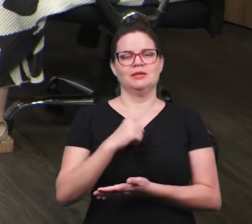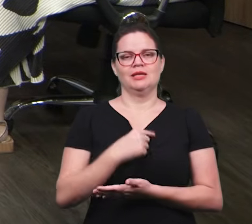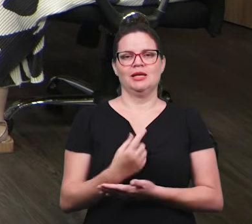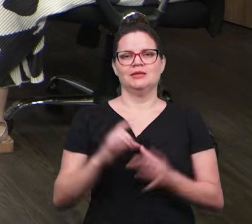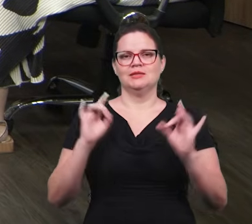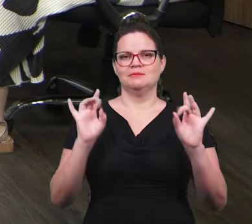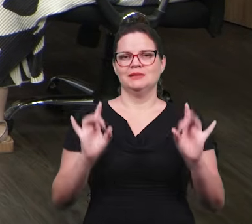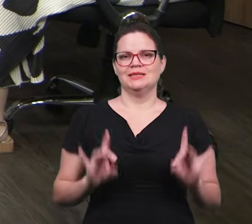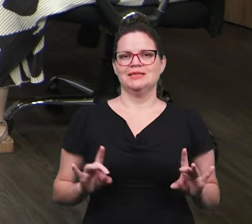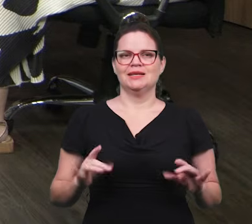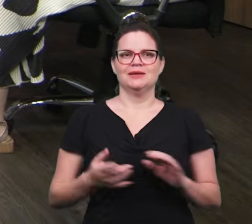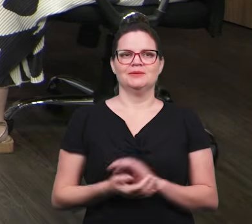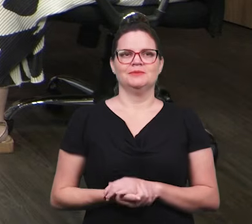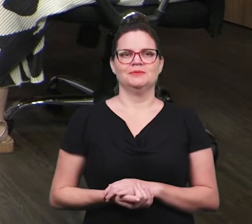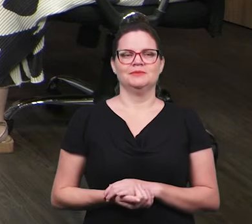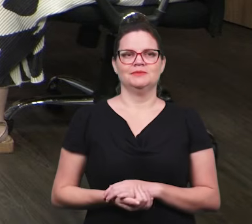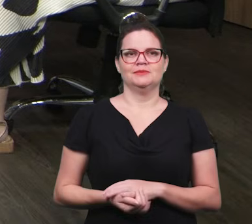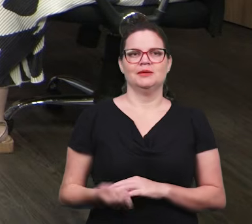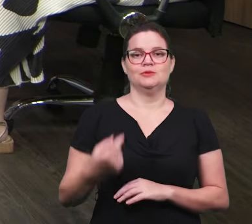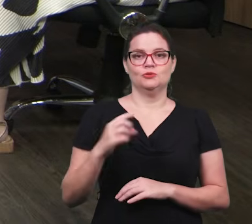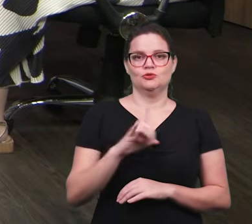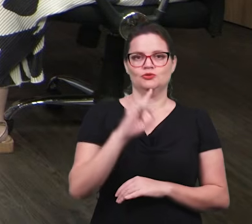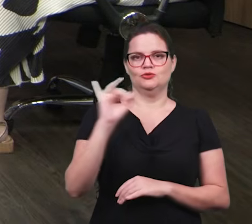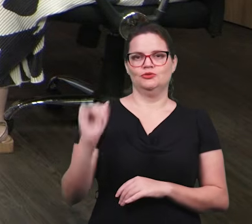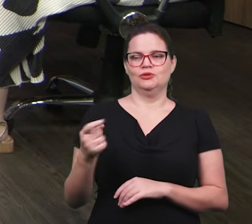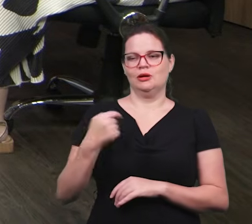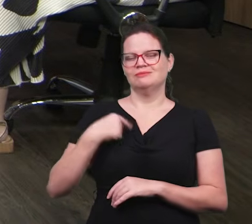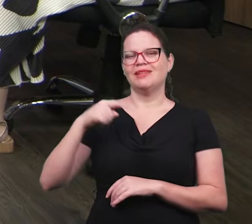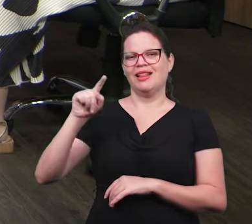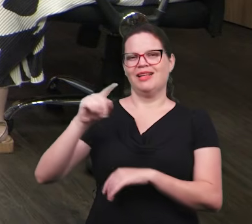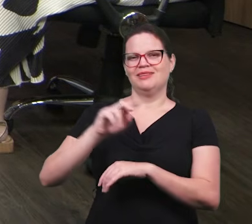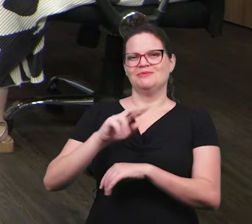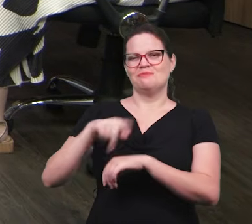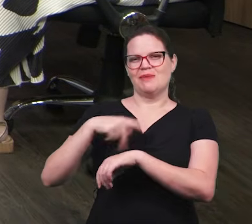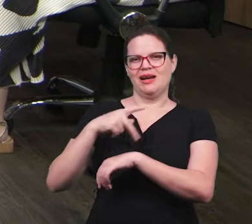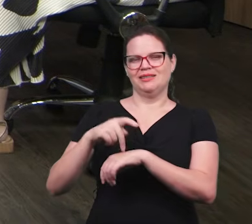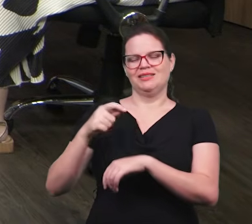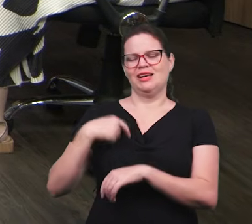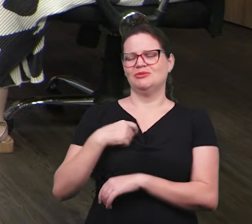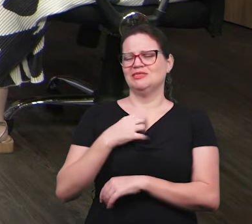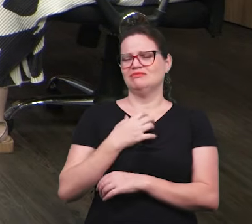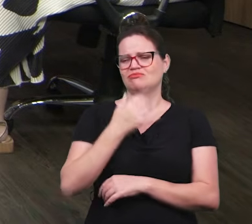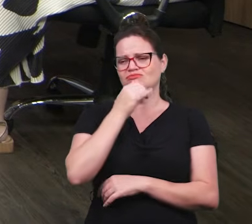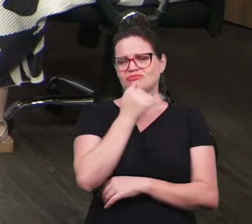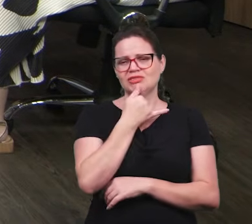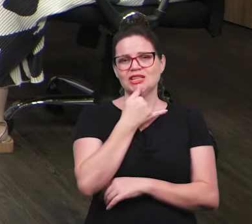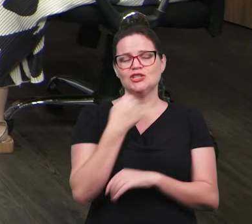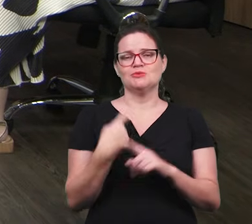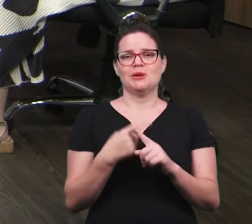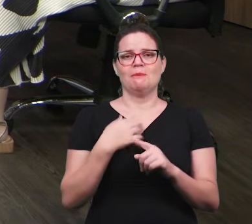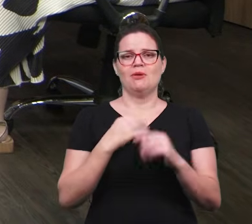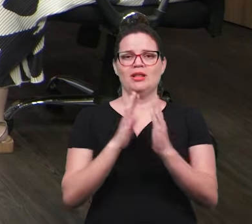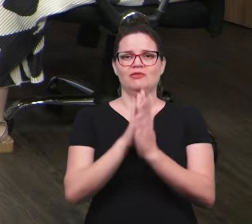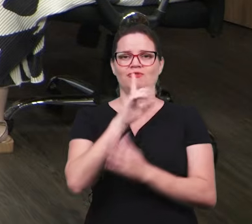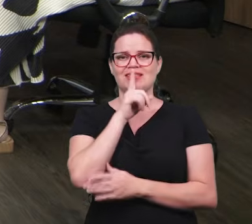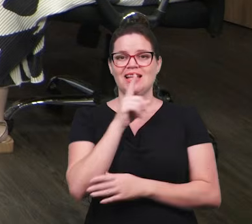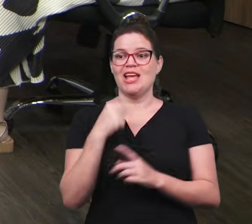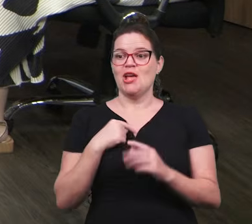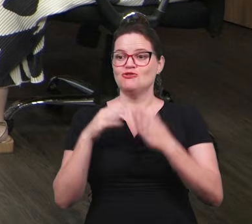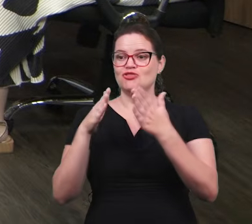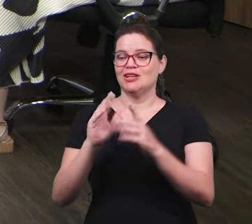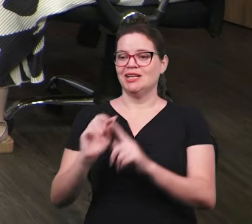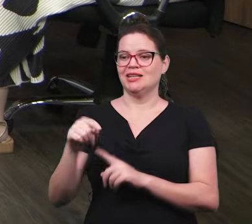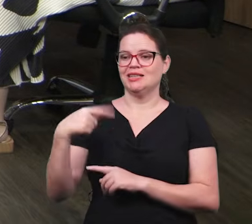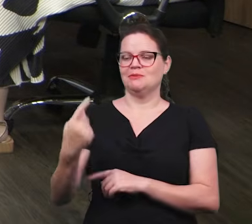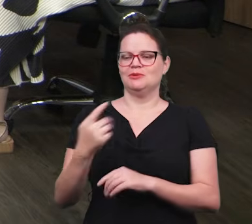tem que contar as bênçãos, né? Aí eu estou um dia lá, assim, chateado, assim que eu cheguei, foi meu aniversário, eu lembro que